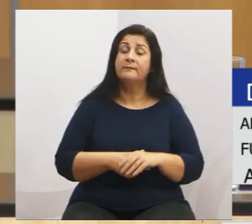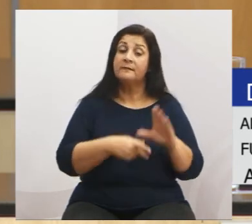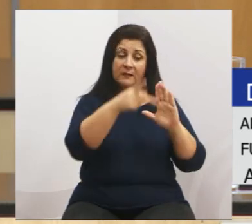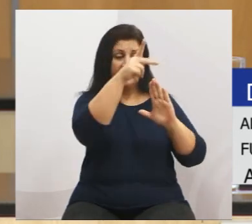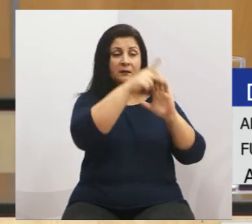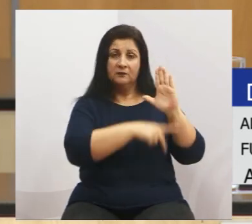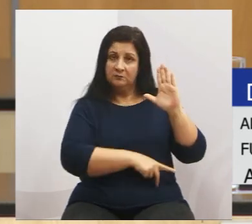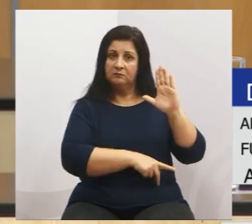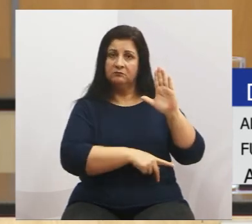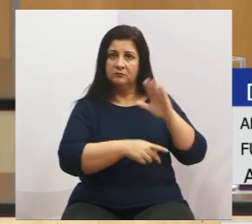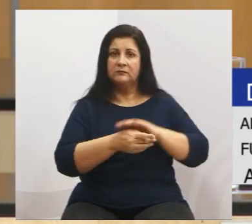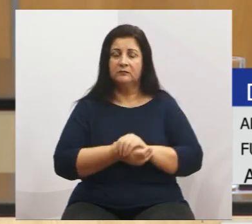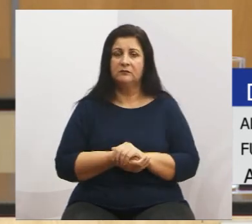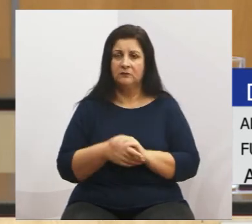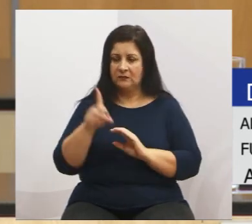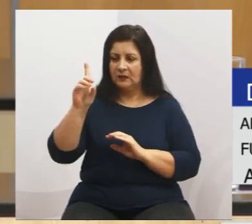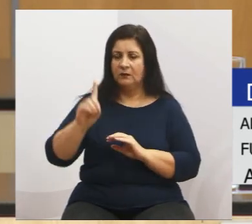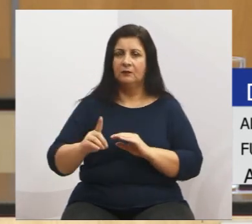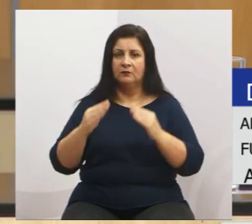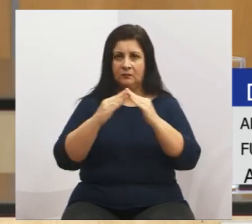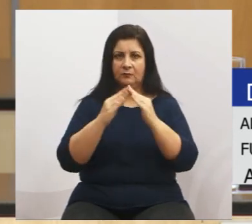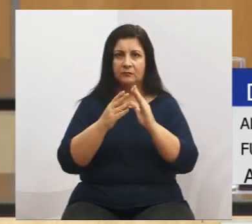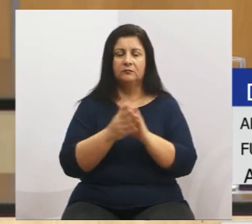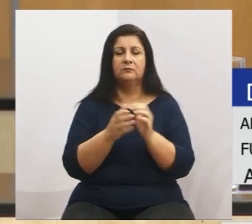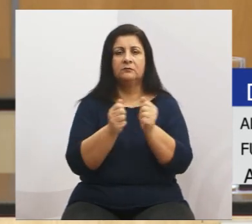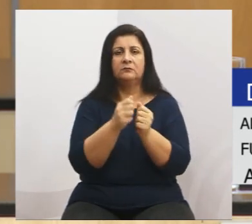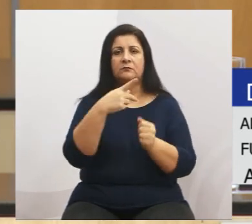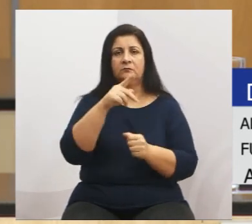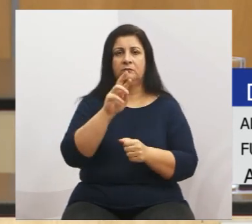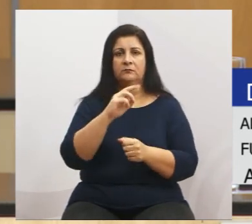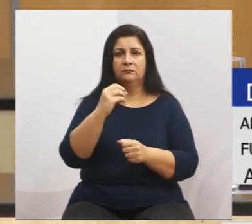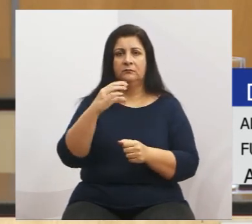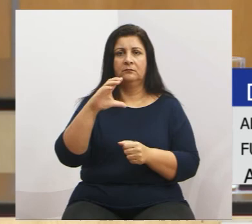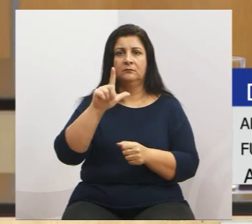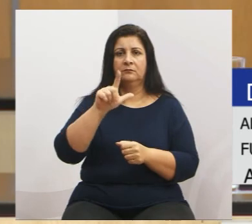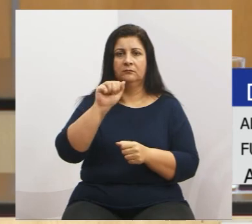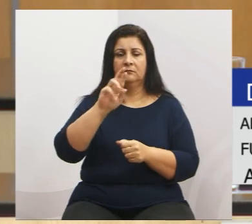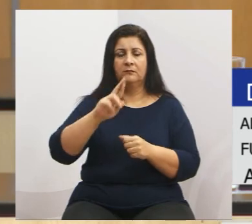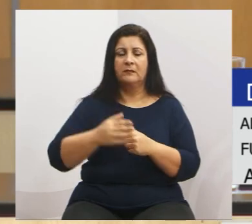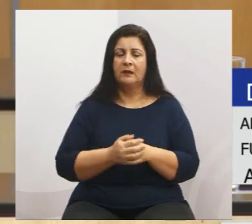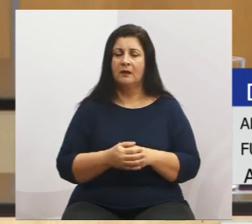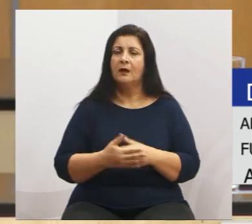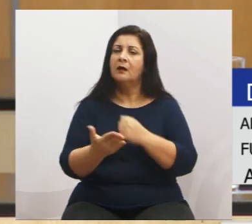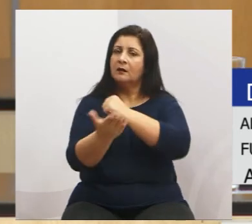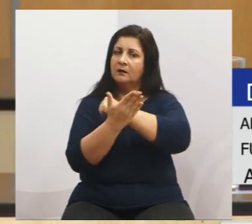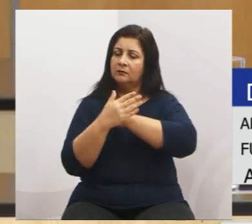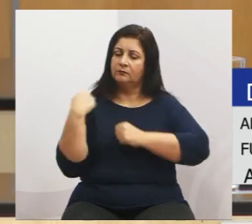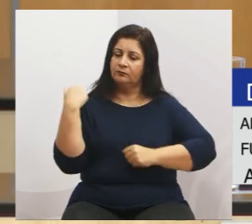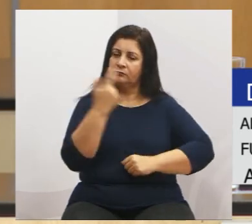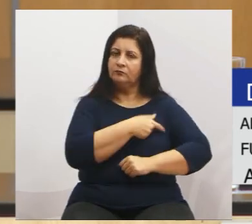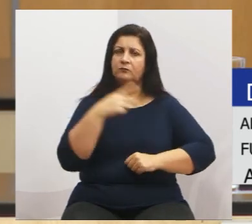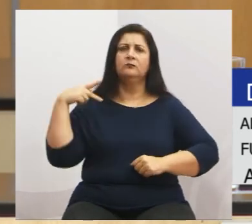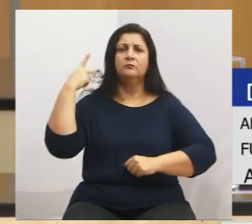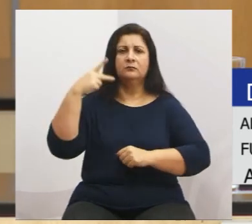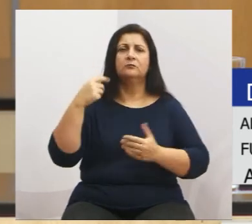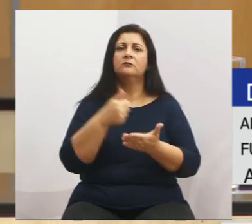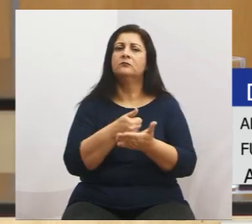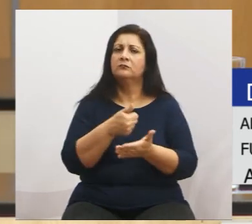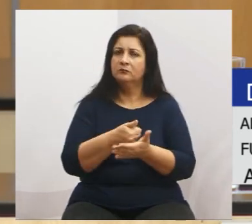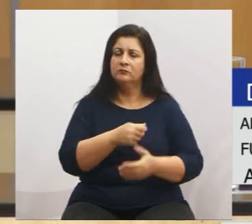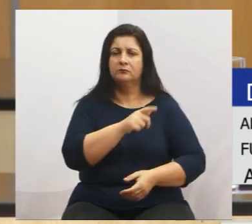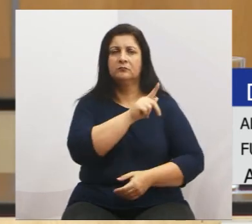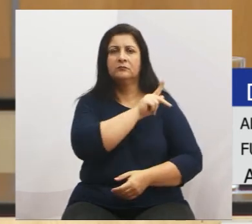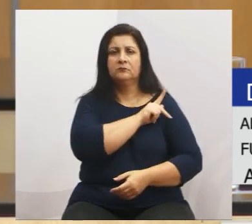projeto da diretoria habitacional junto com a Pró Lar, eu acho que é importante, vai dar mais força para nós, enquanto vereador, de estar cobrando do